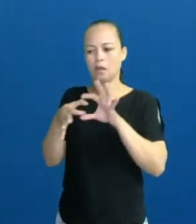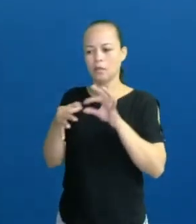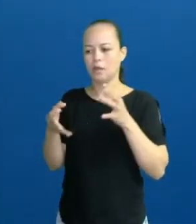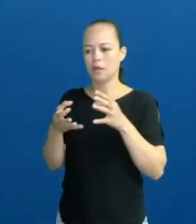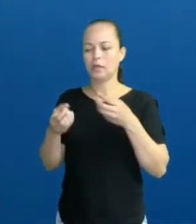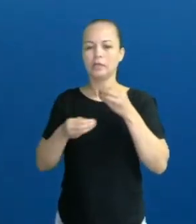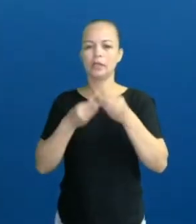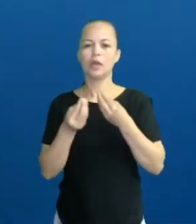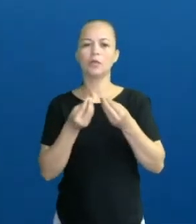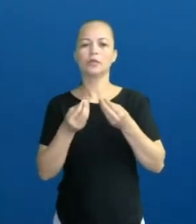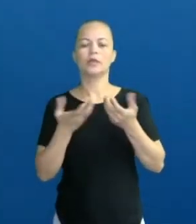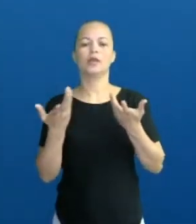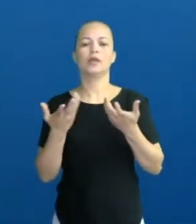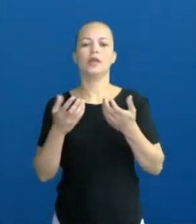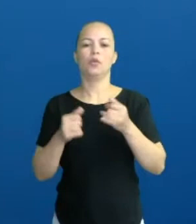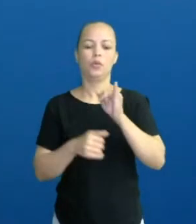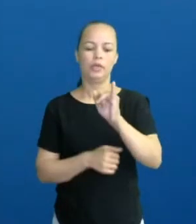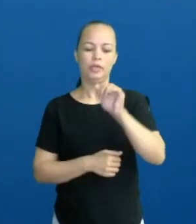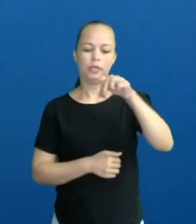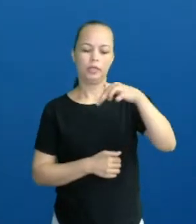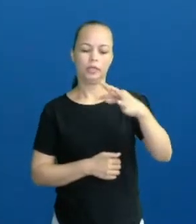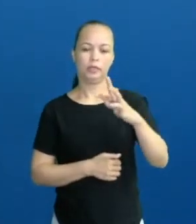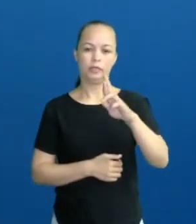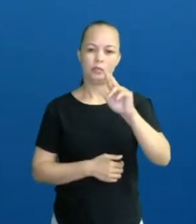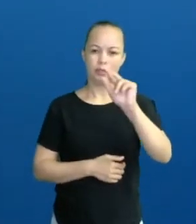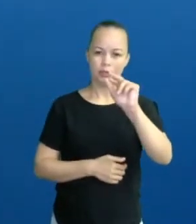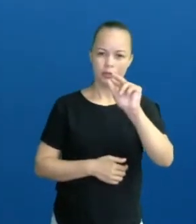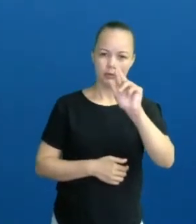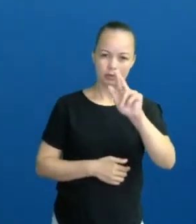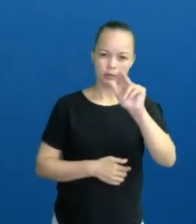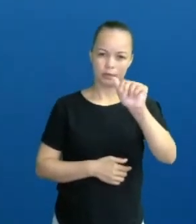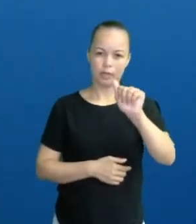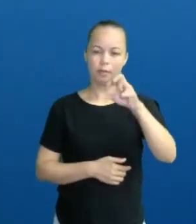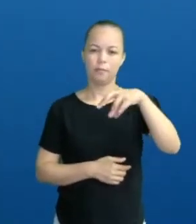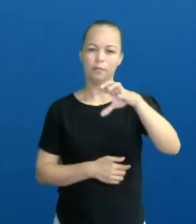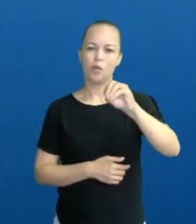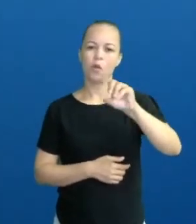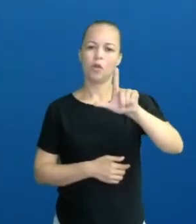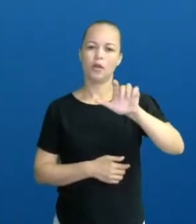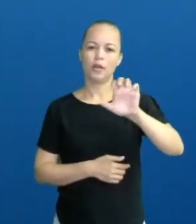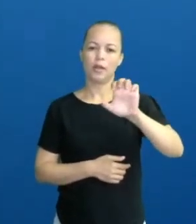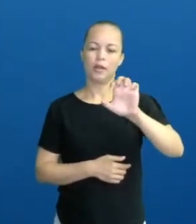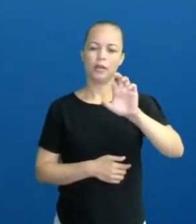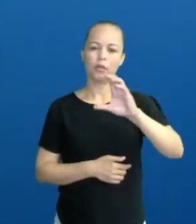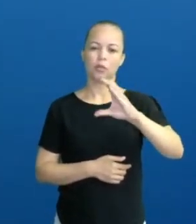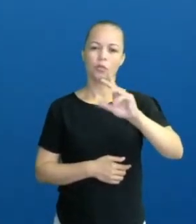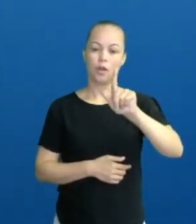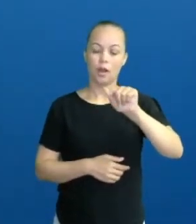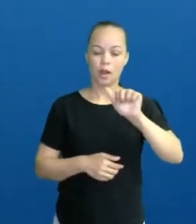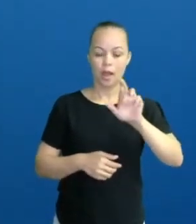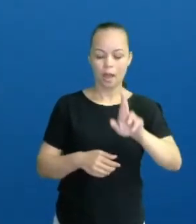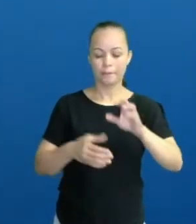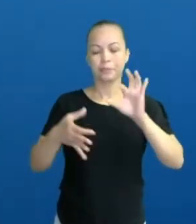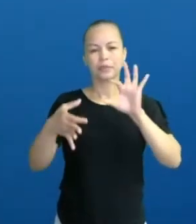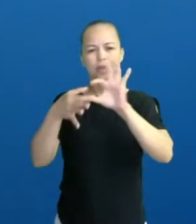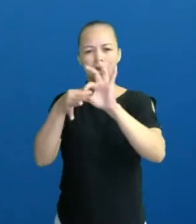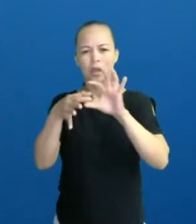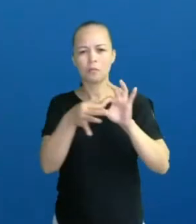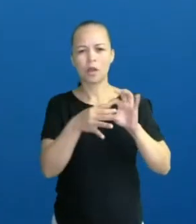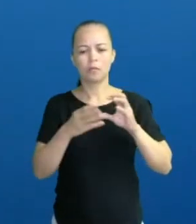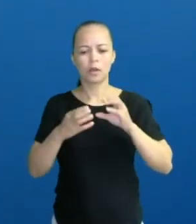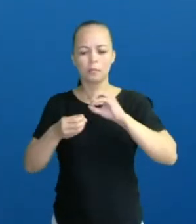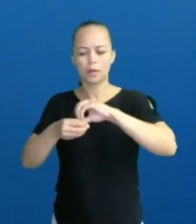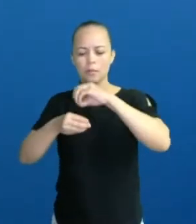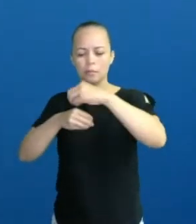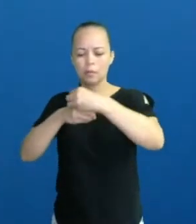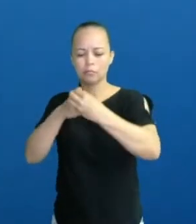ligação intermoleculares. Por quê? É entre moléculas, de molécula para molécula. Então, essa ligação aqui, ela está fazendo o quê? Está sofrendo uma alteração